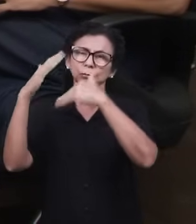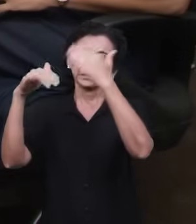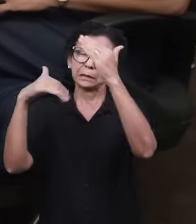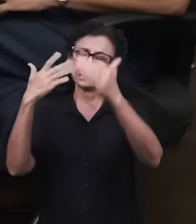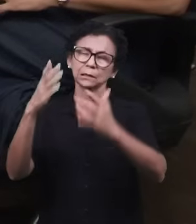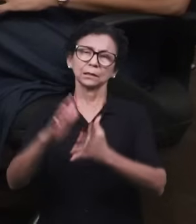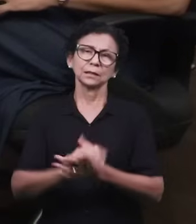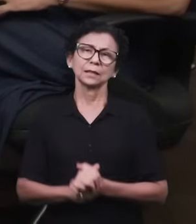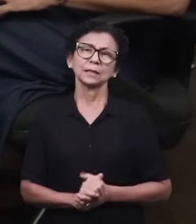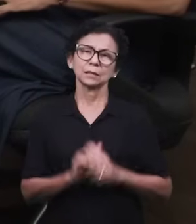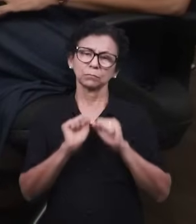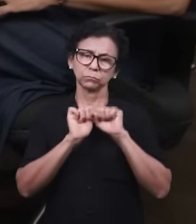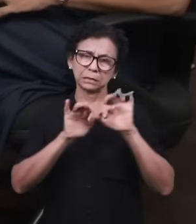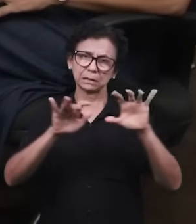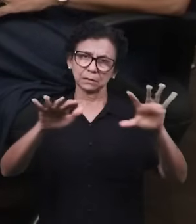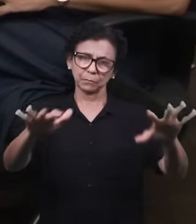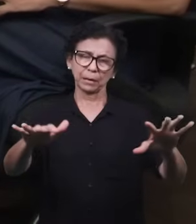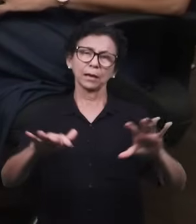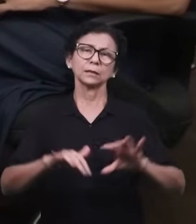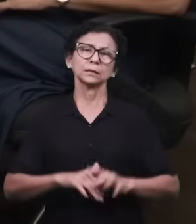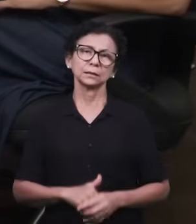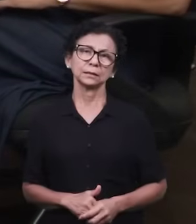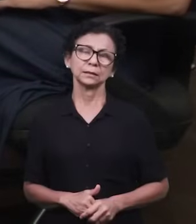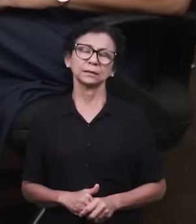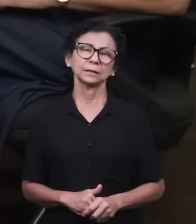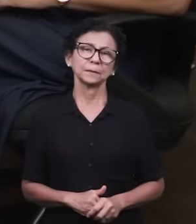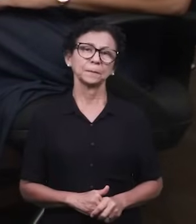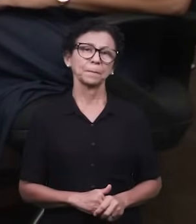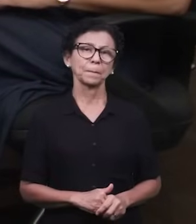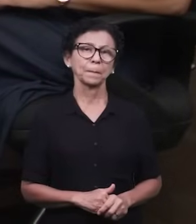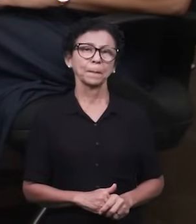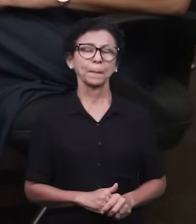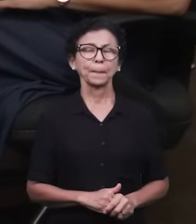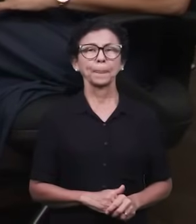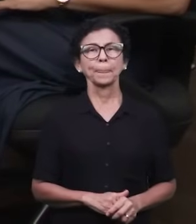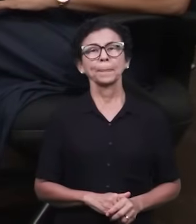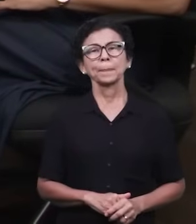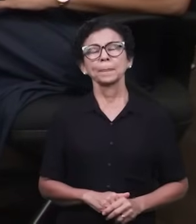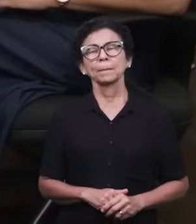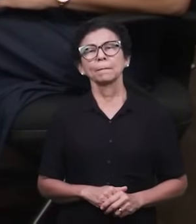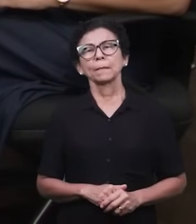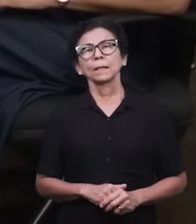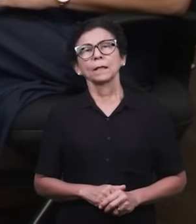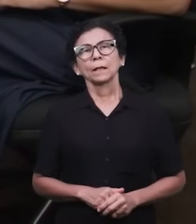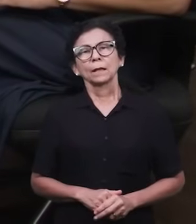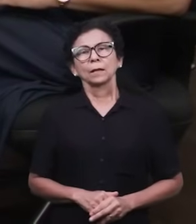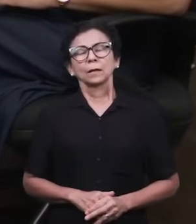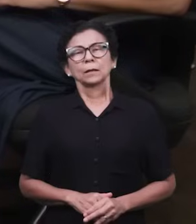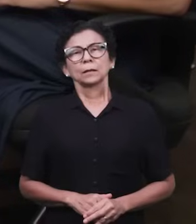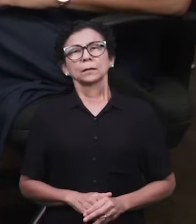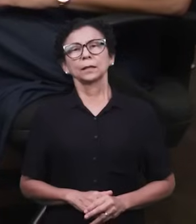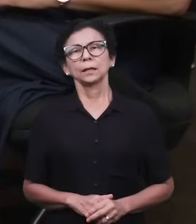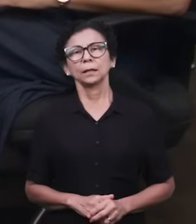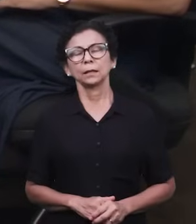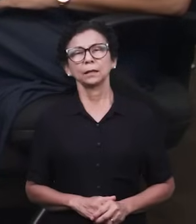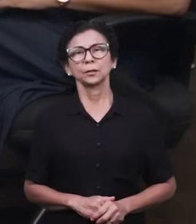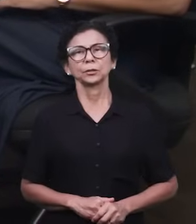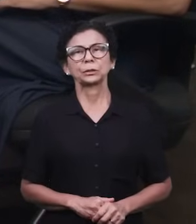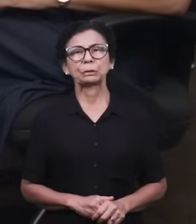mais relevância, né? O programa já é relevante, é um programa que fala do Senhor, mas a plataforma,